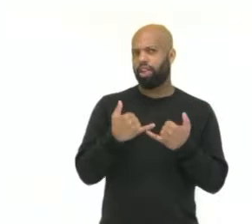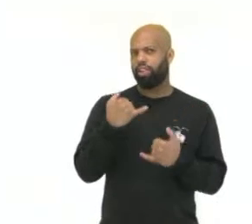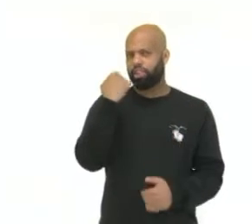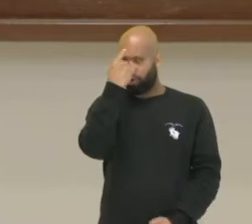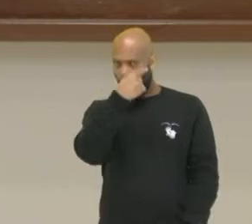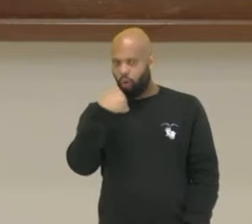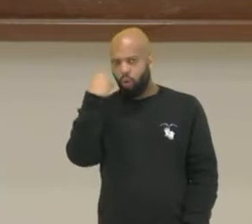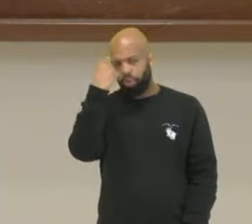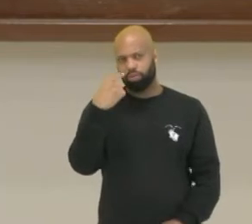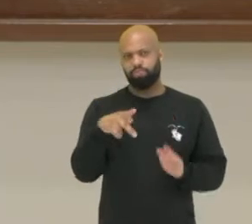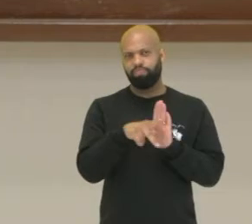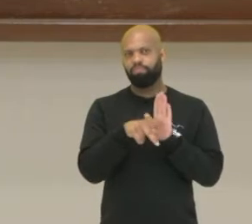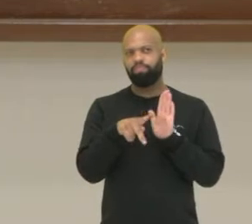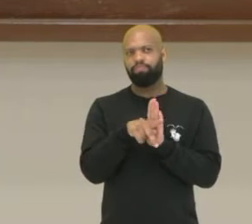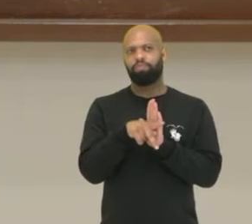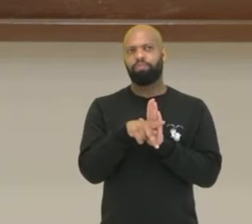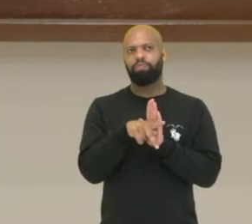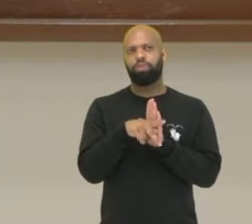os seus pais?